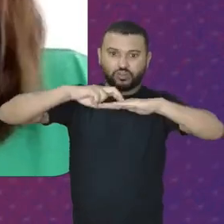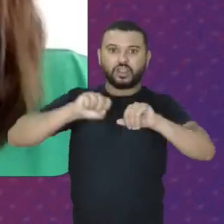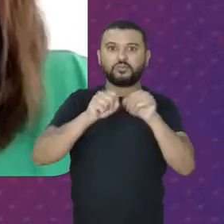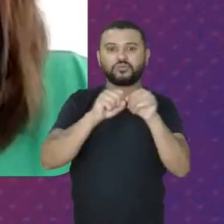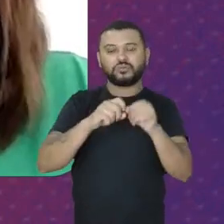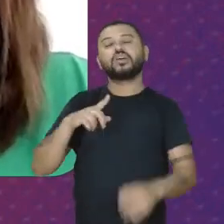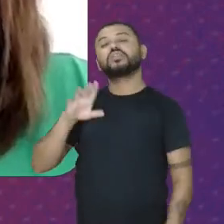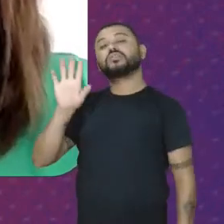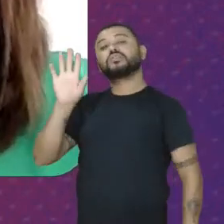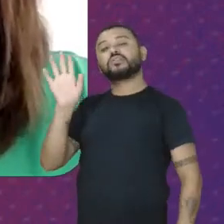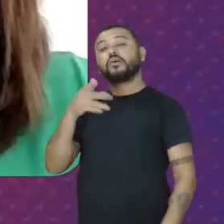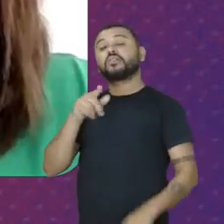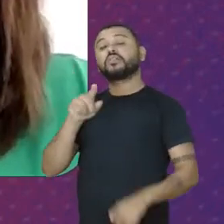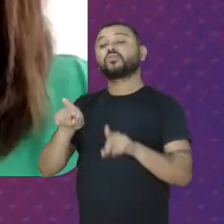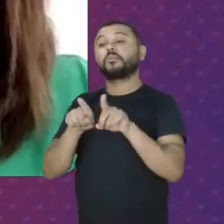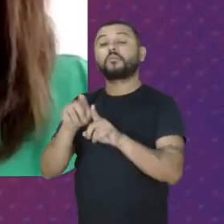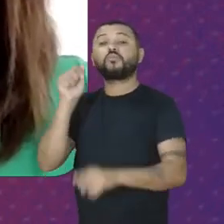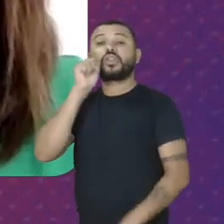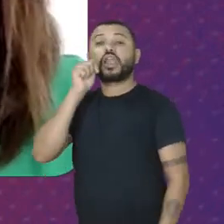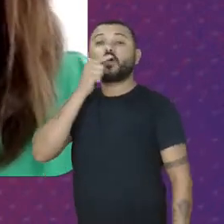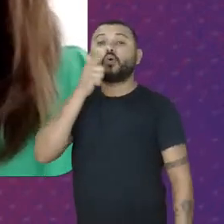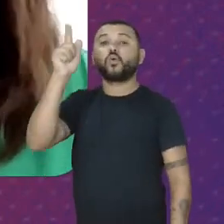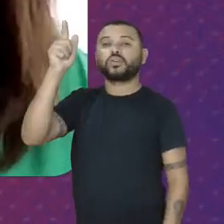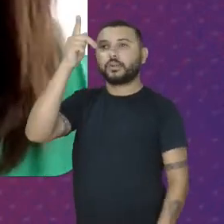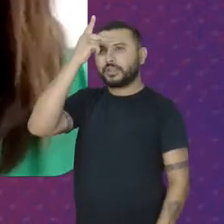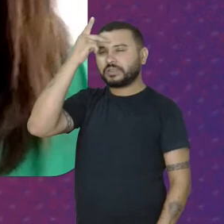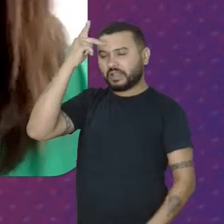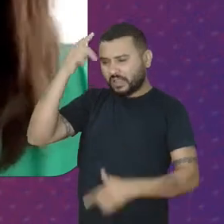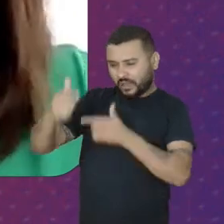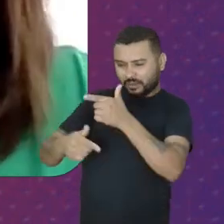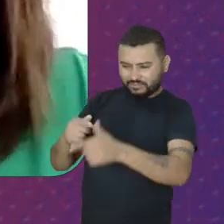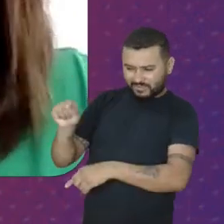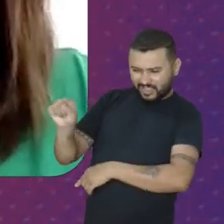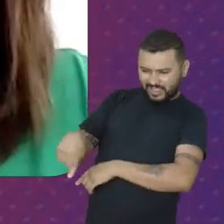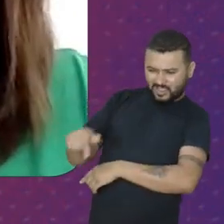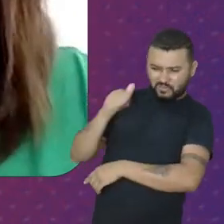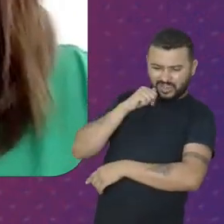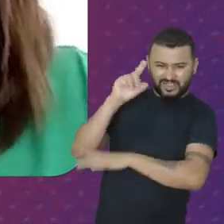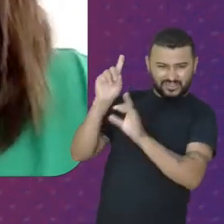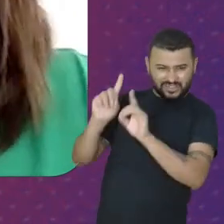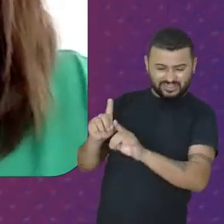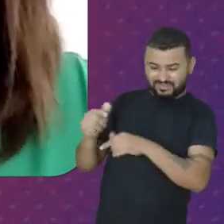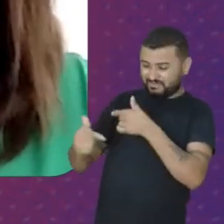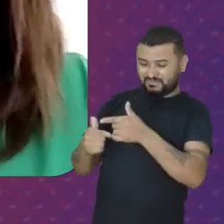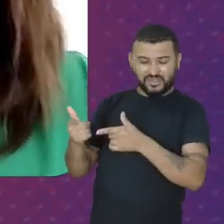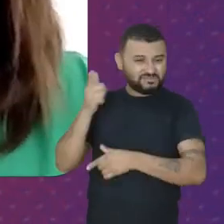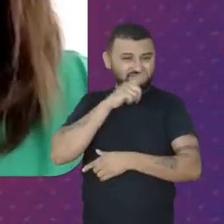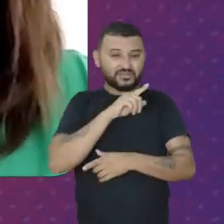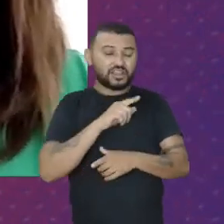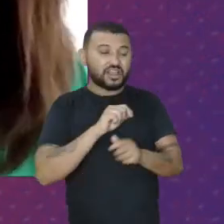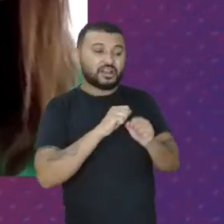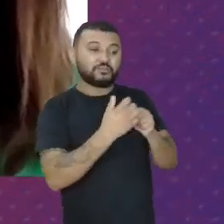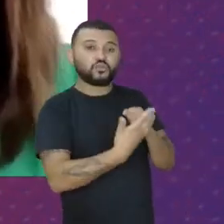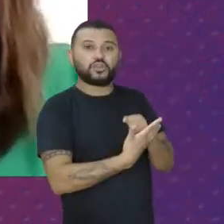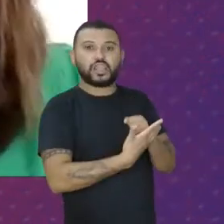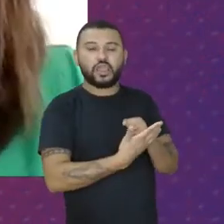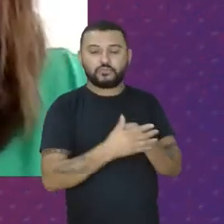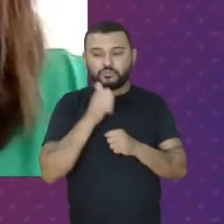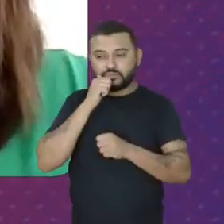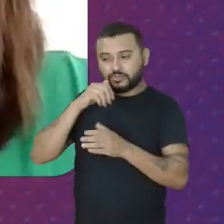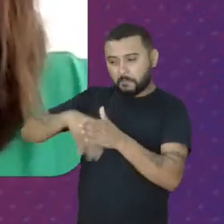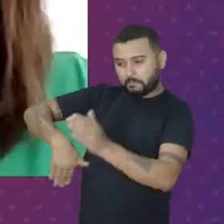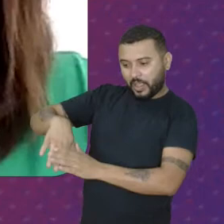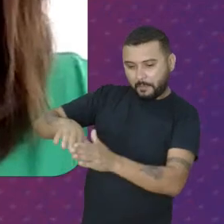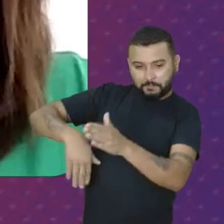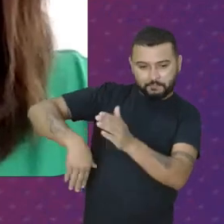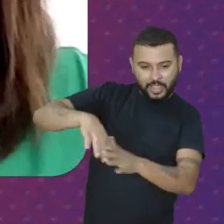do mercado de trabalho, mulheres com deficiência, a amplíssima minoria. Na pandemia, fomos as primeiras a